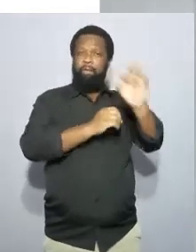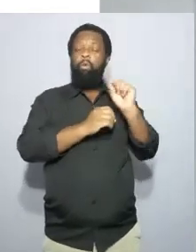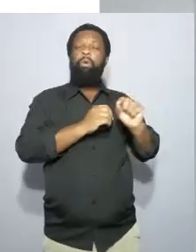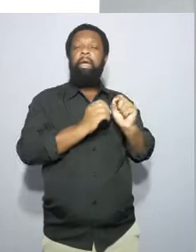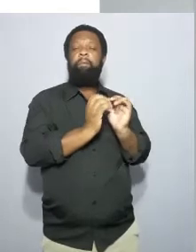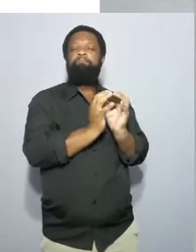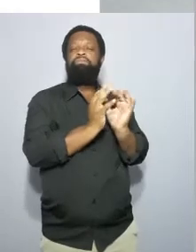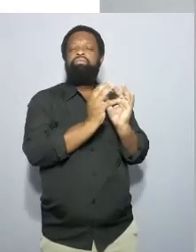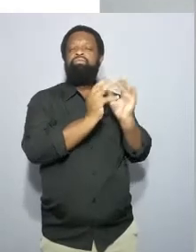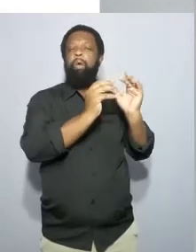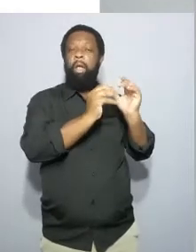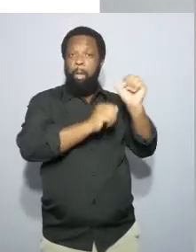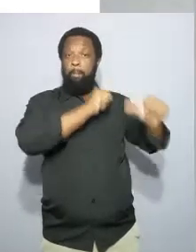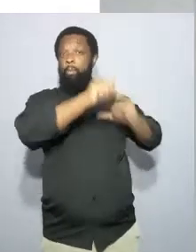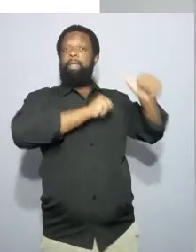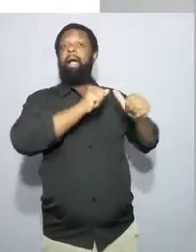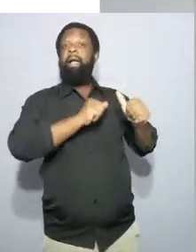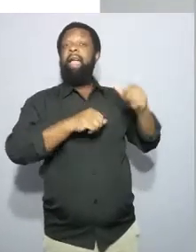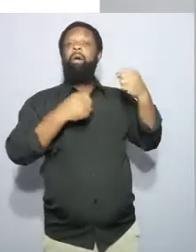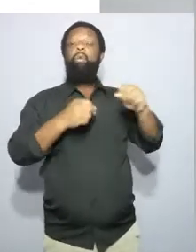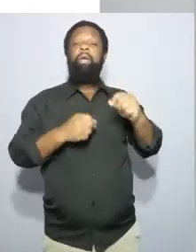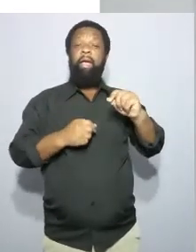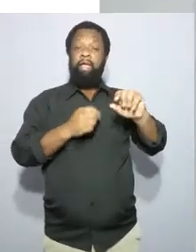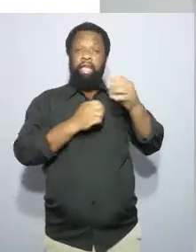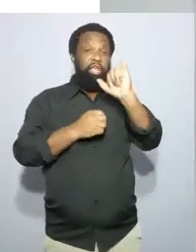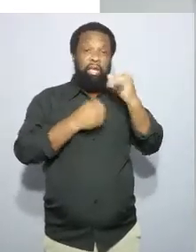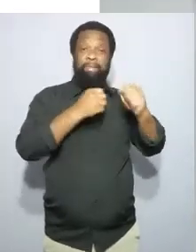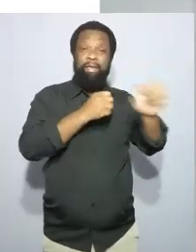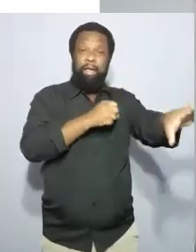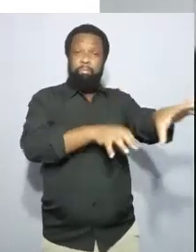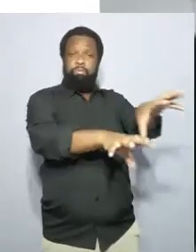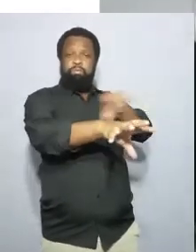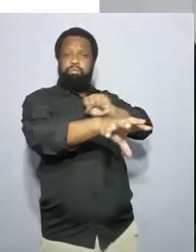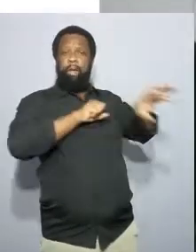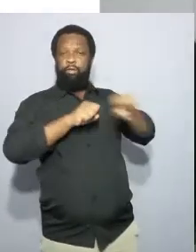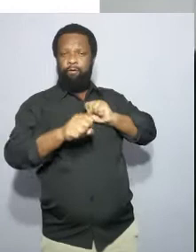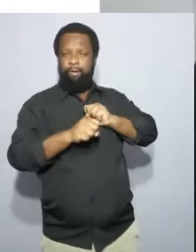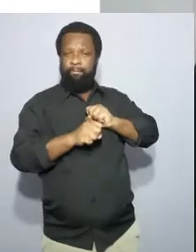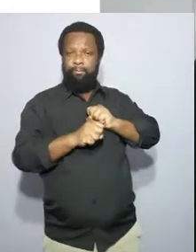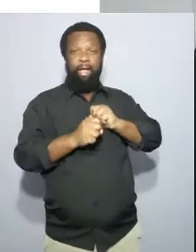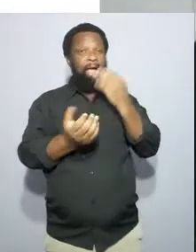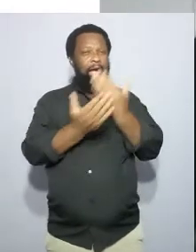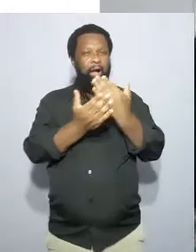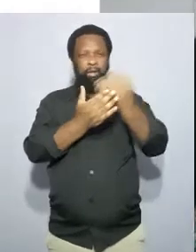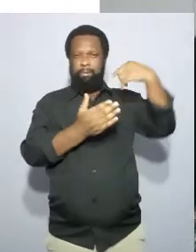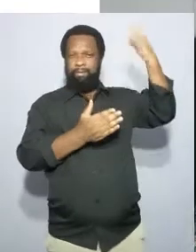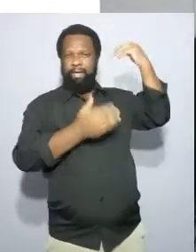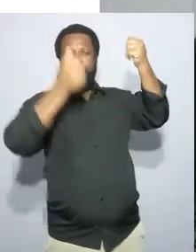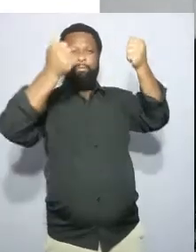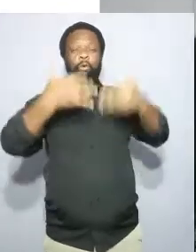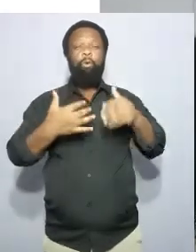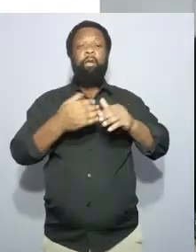necessária é uma energia que deve ser absorvida. Pessoal, em uma das nossas aulas nós falamos de saltos